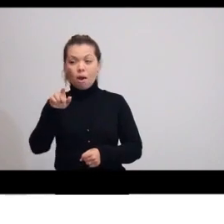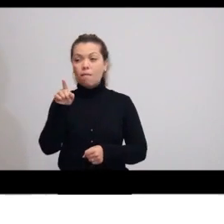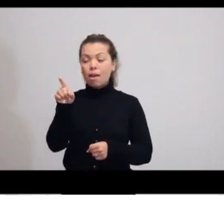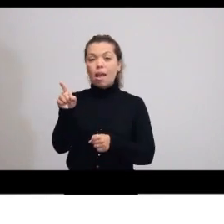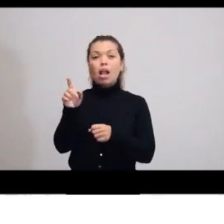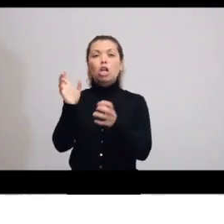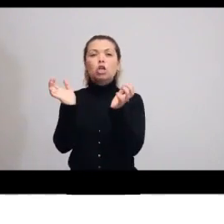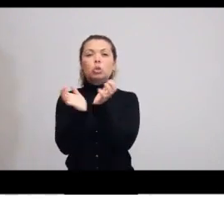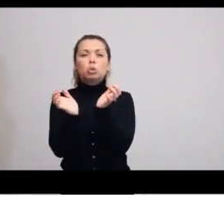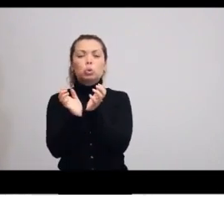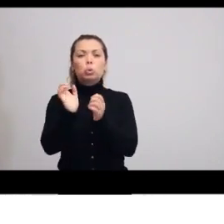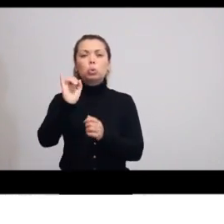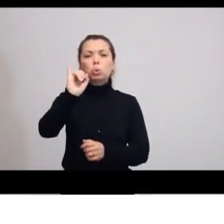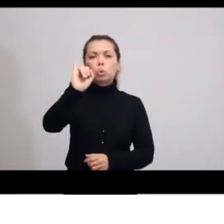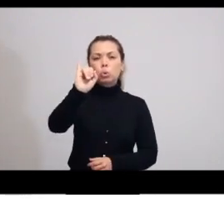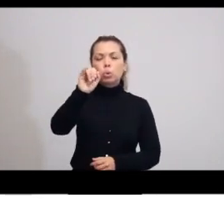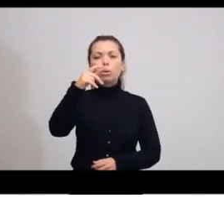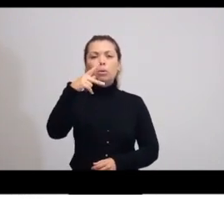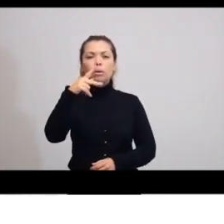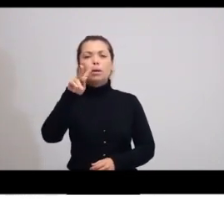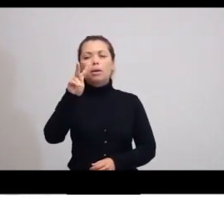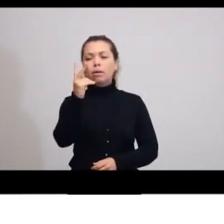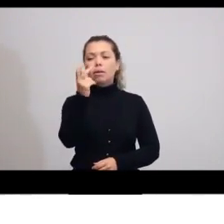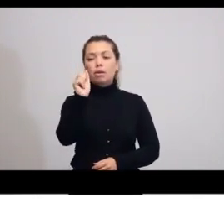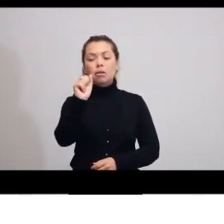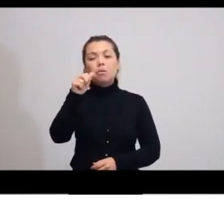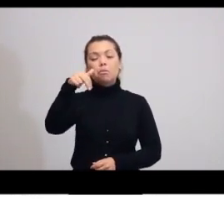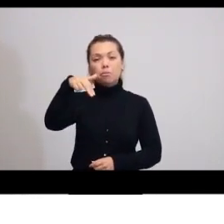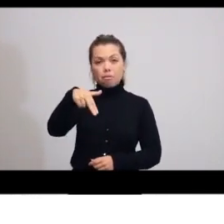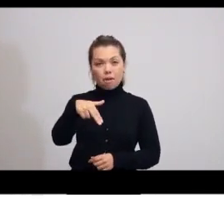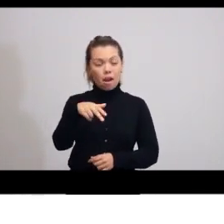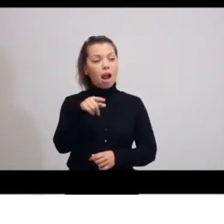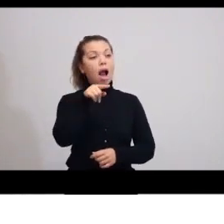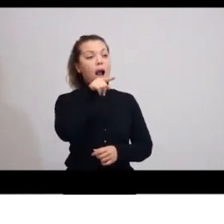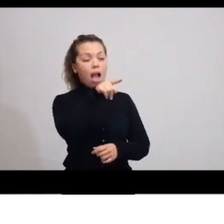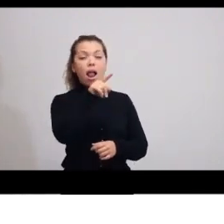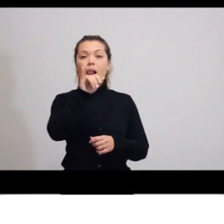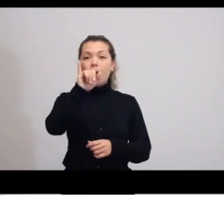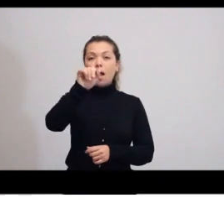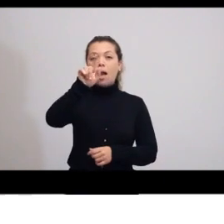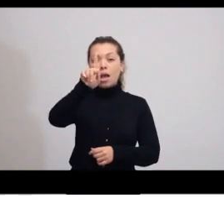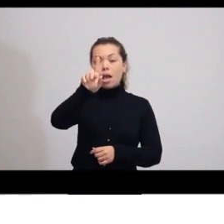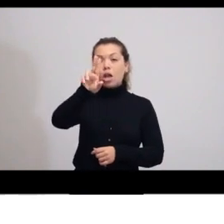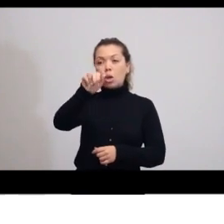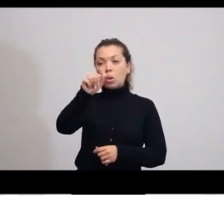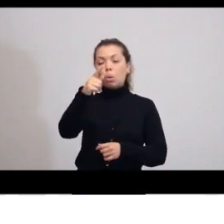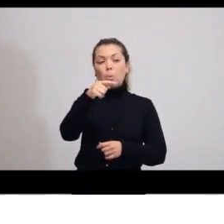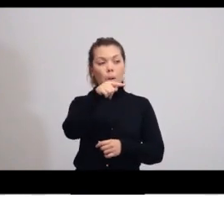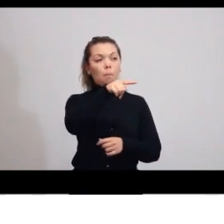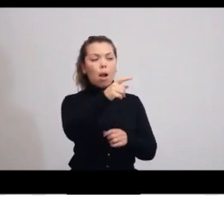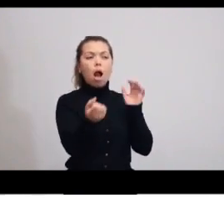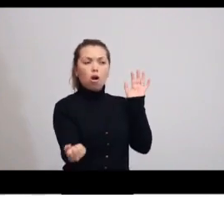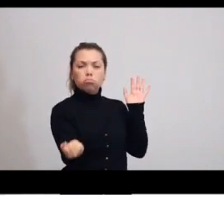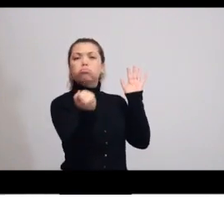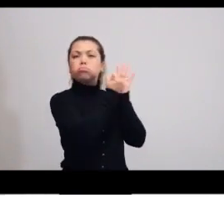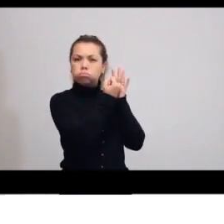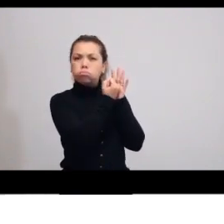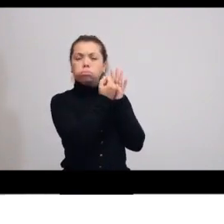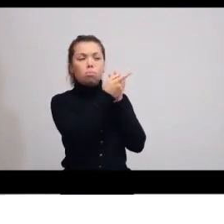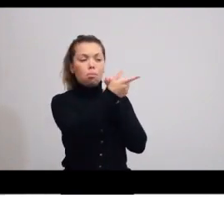algum dinamismo na economia local, não trouxe alteração no padrão socioeconômico da cidade. O mesmo não se pode afirmar